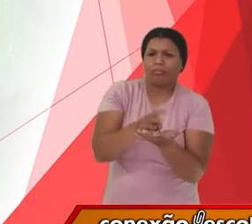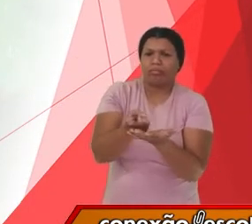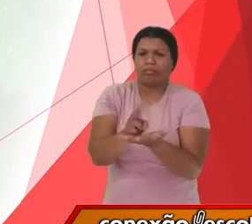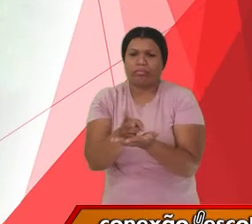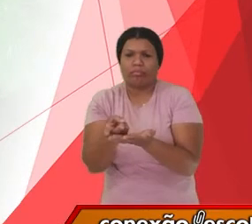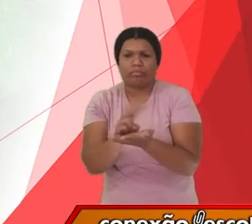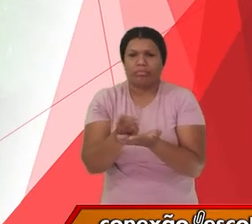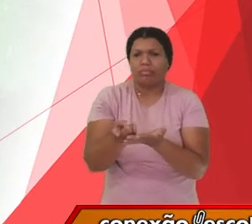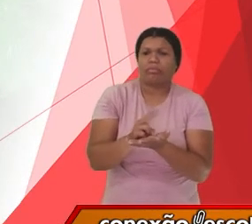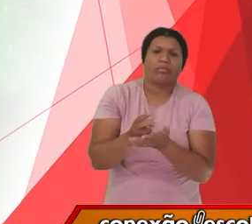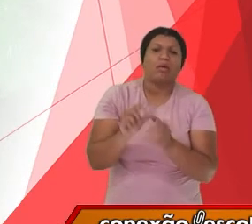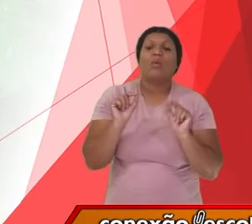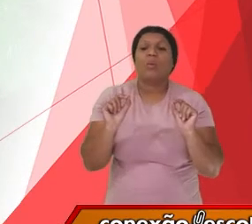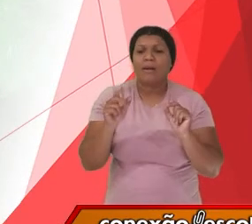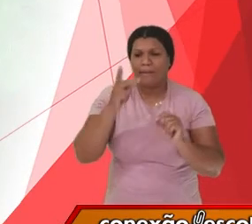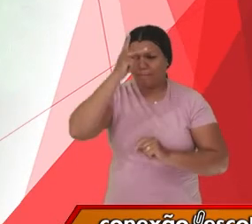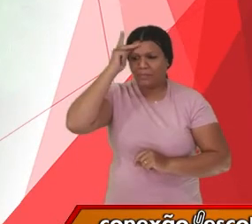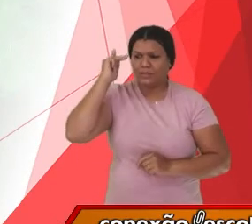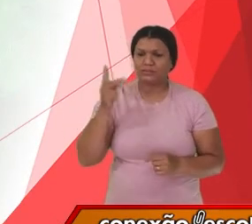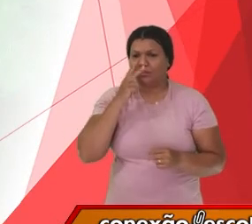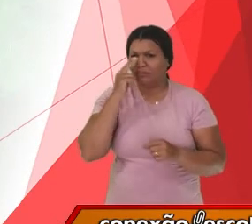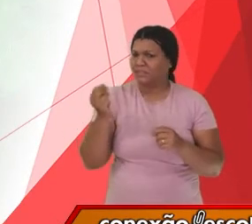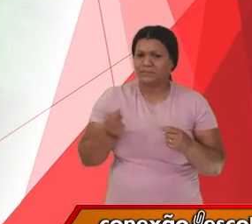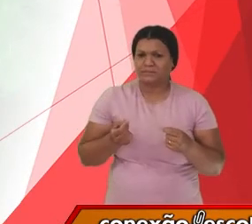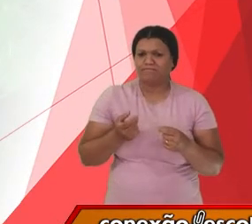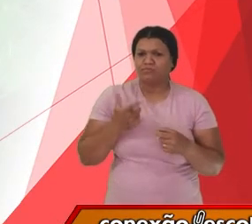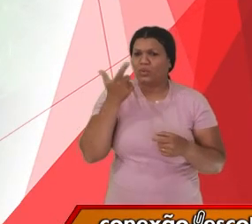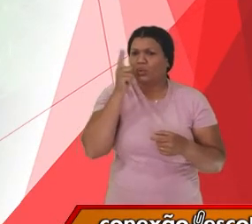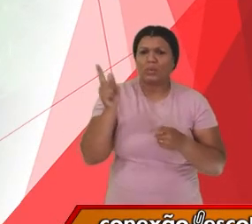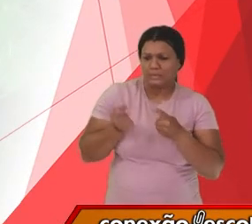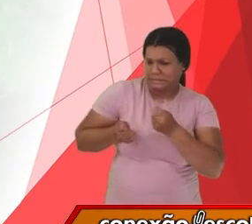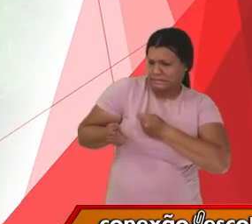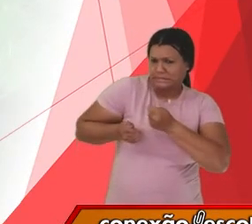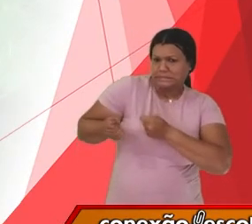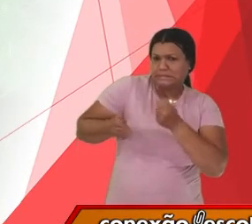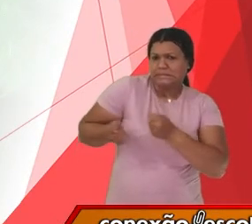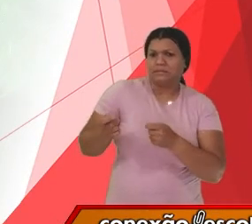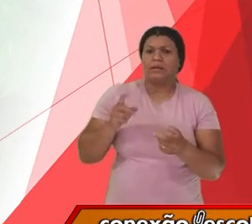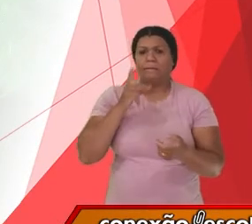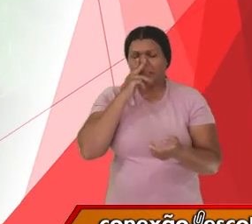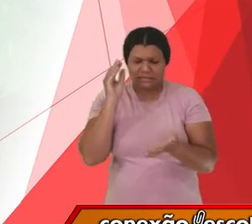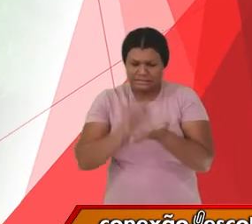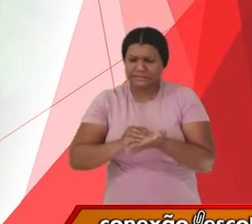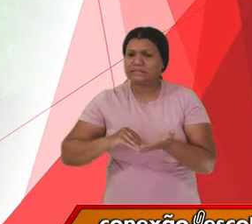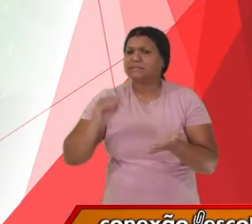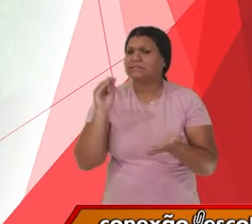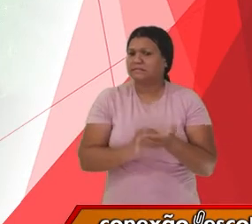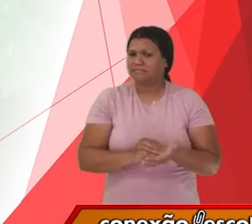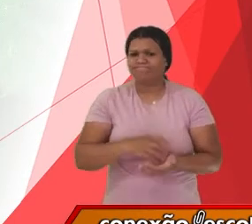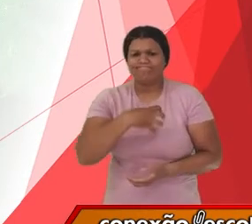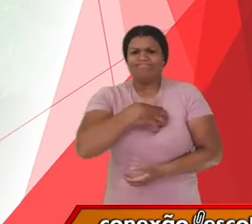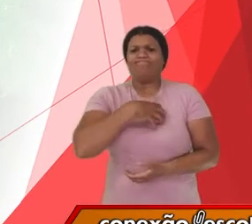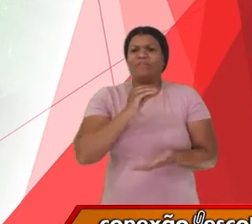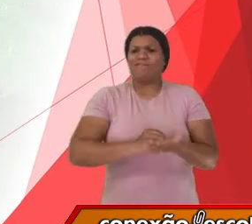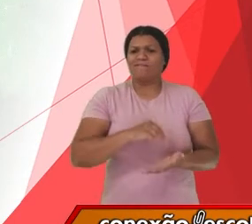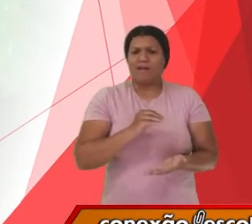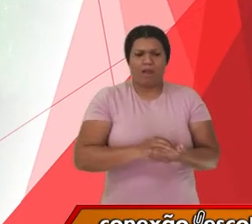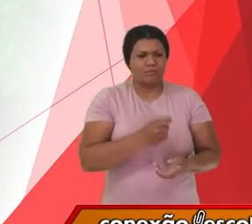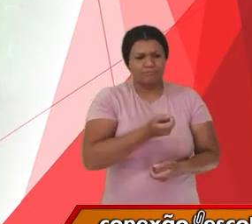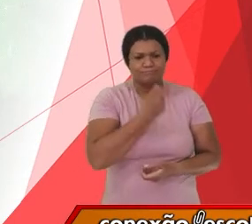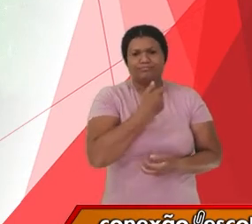controle de si mesmo pela situação de abstinência, pela falta do uso daquela droga, pela sua situação de